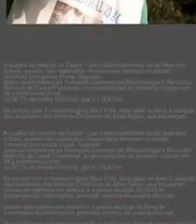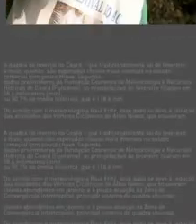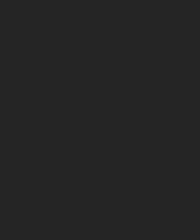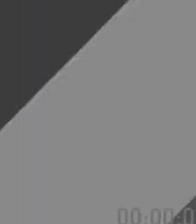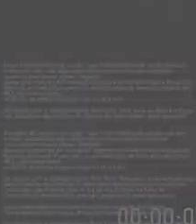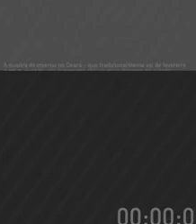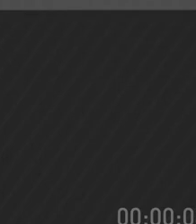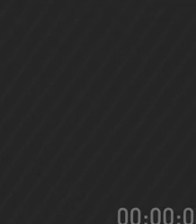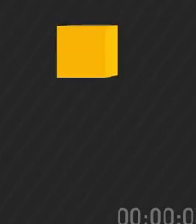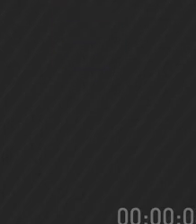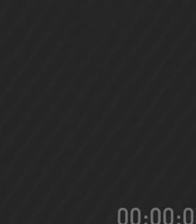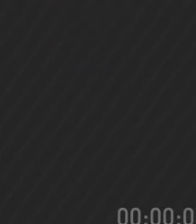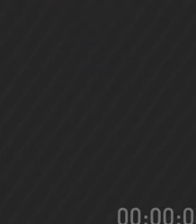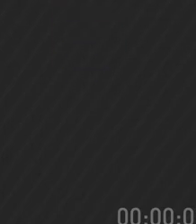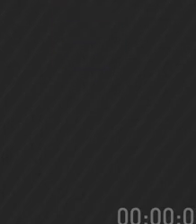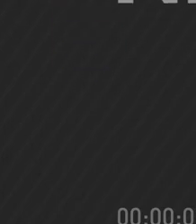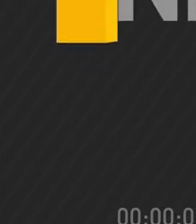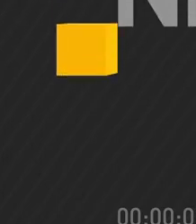ae